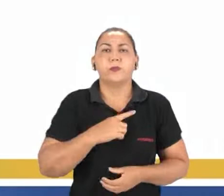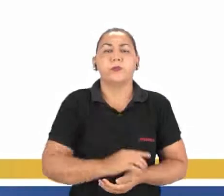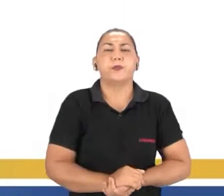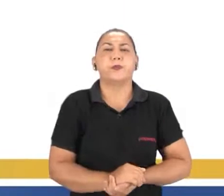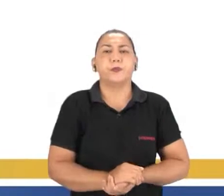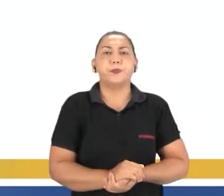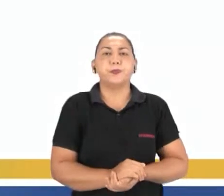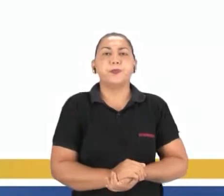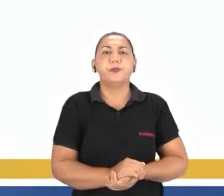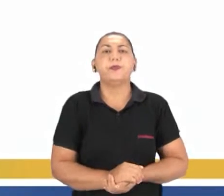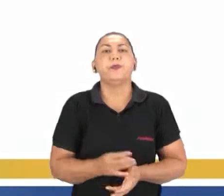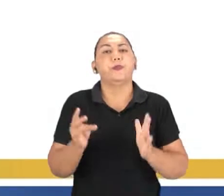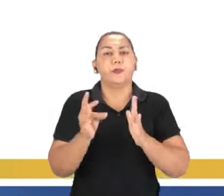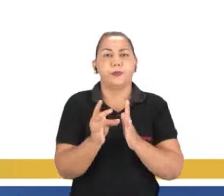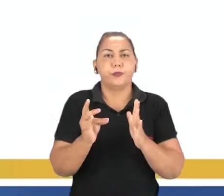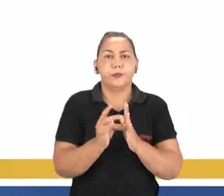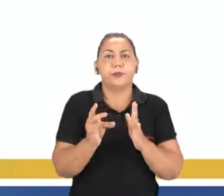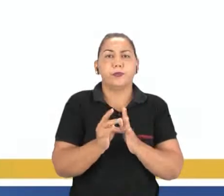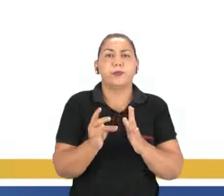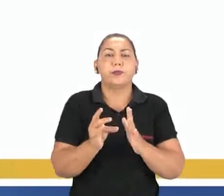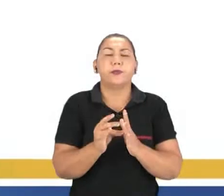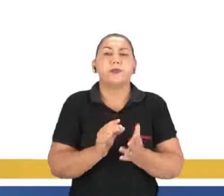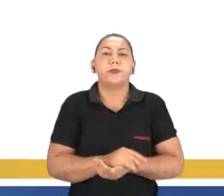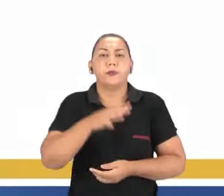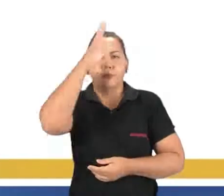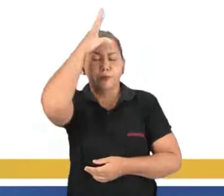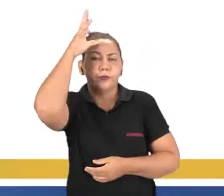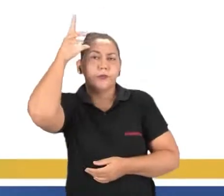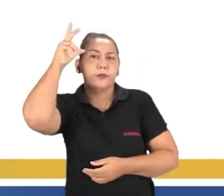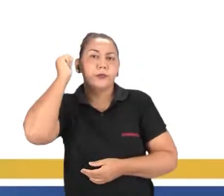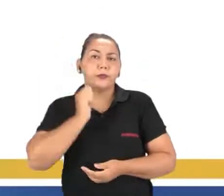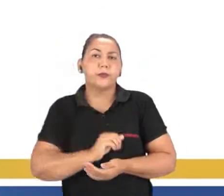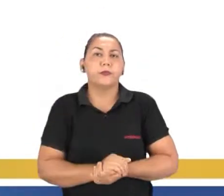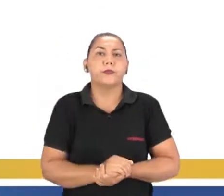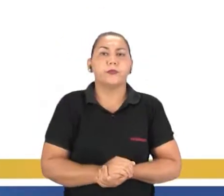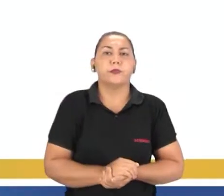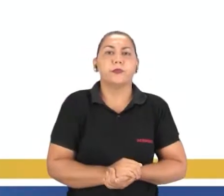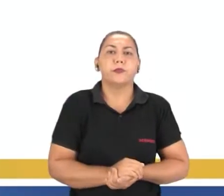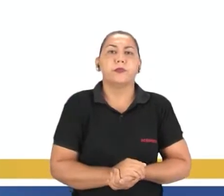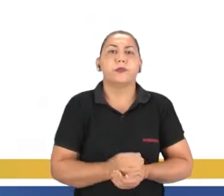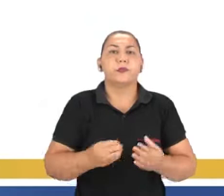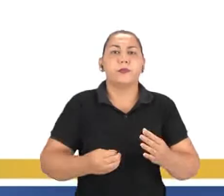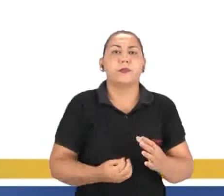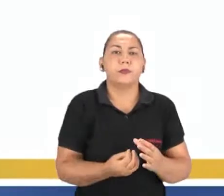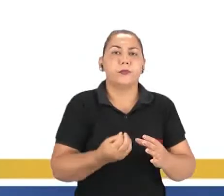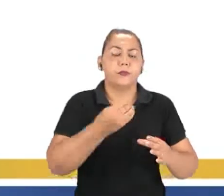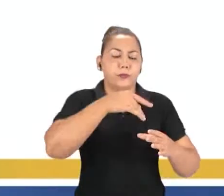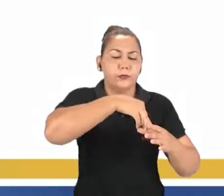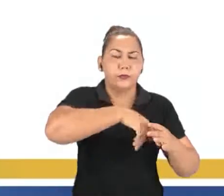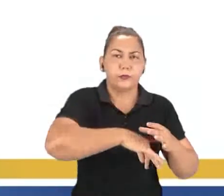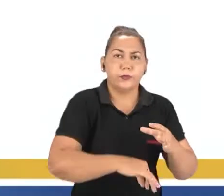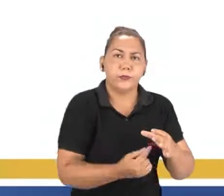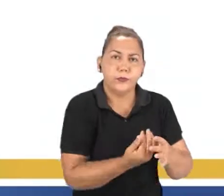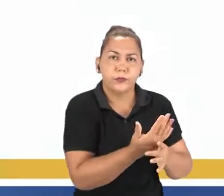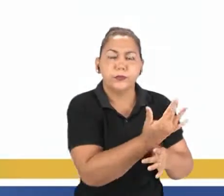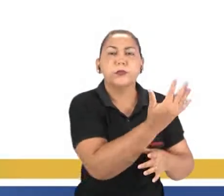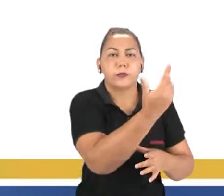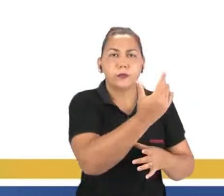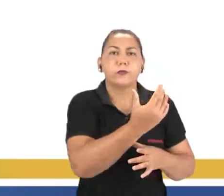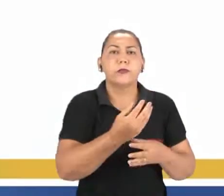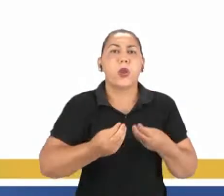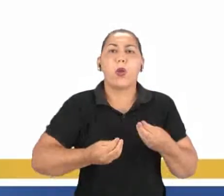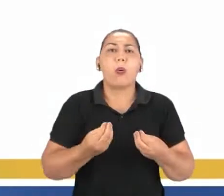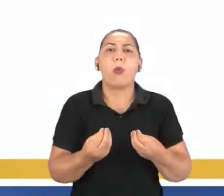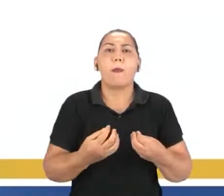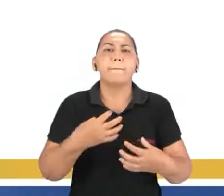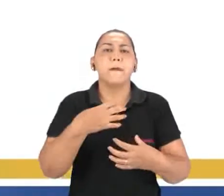Vamos falar um pouco sobre o indígena da Amazônia e a agricultura local. O modo de cultivar praticado pelos povos